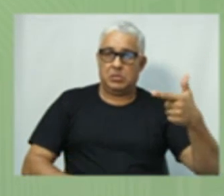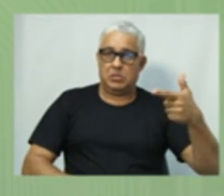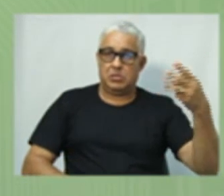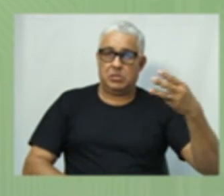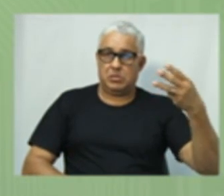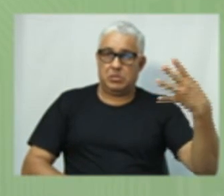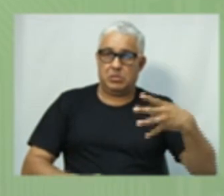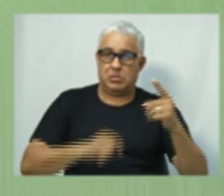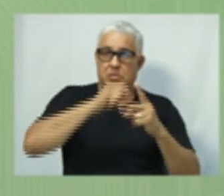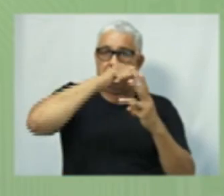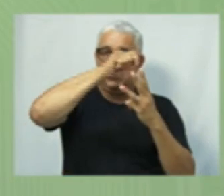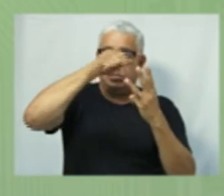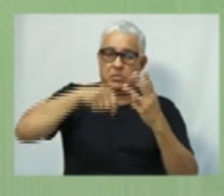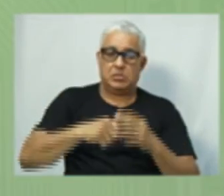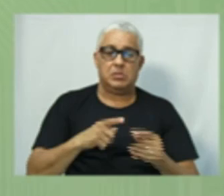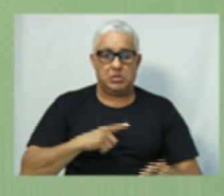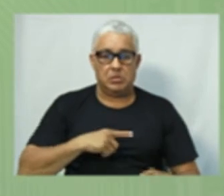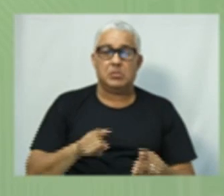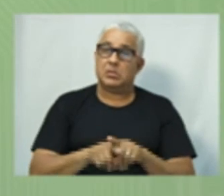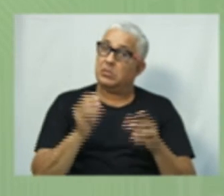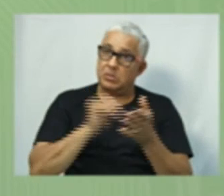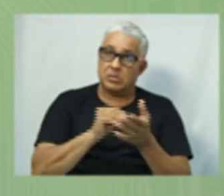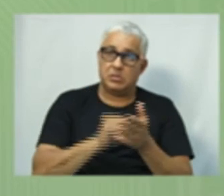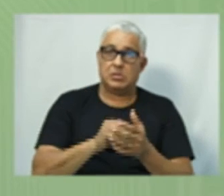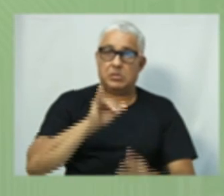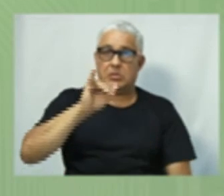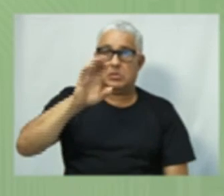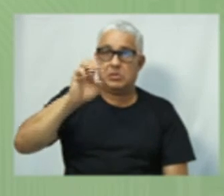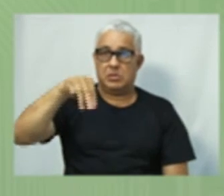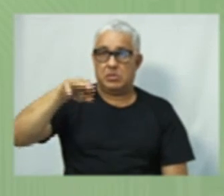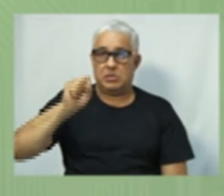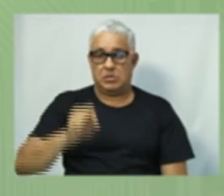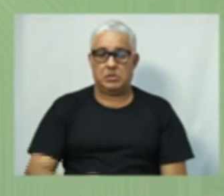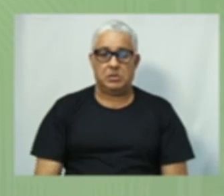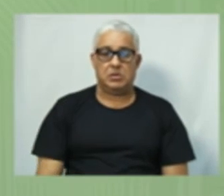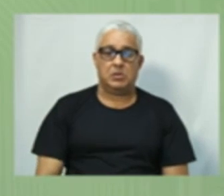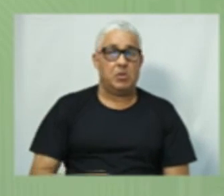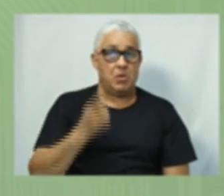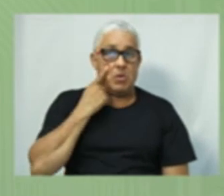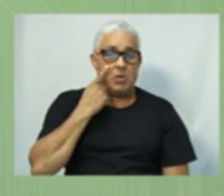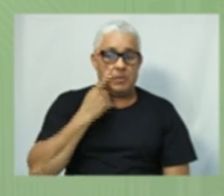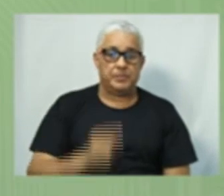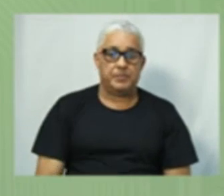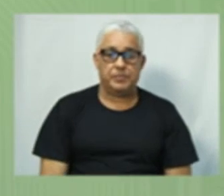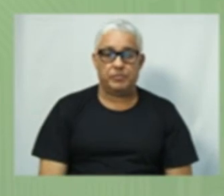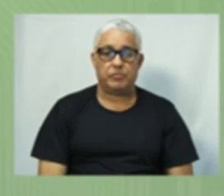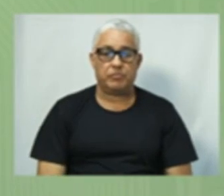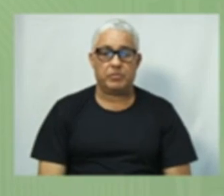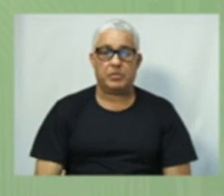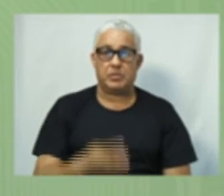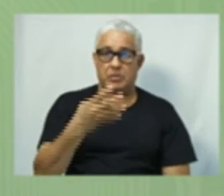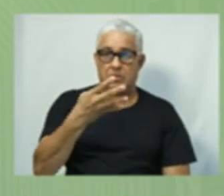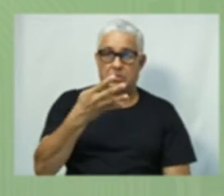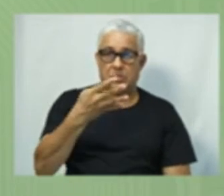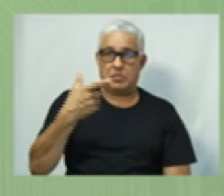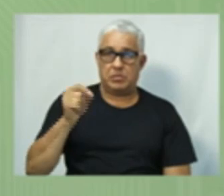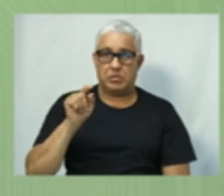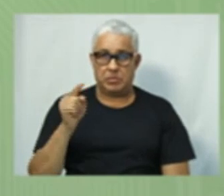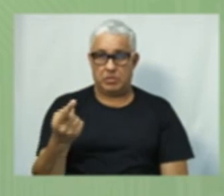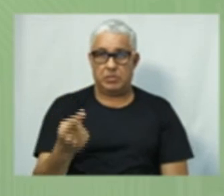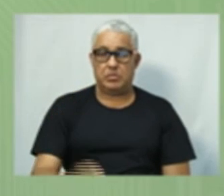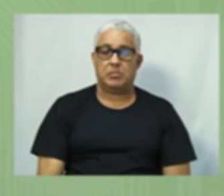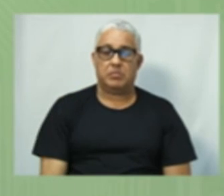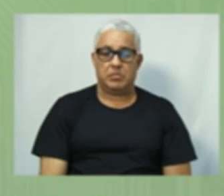Não, ainda tem a apuração do ICMS. E como ficou o ICMS? Olha lá, ele era 420 mil,